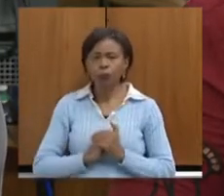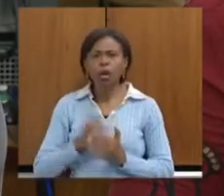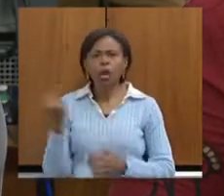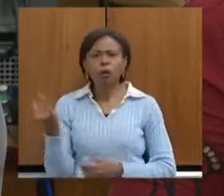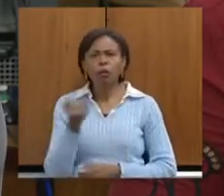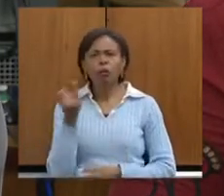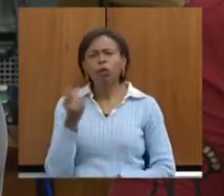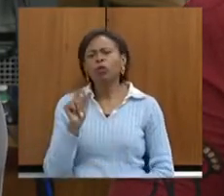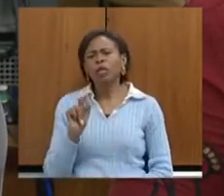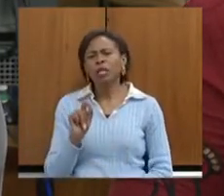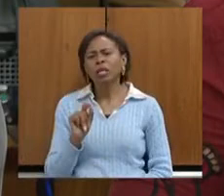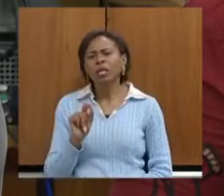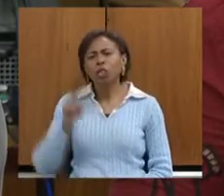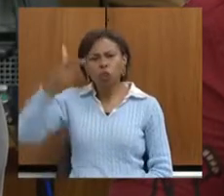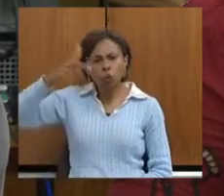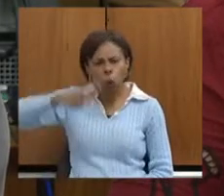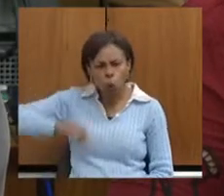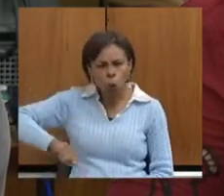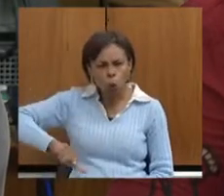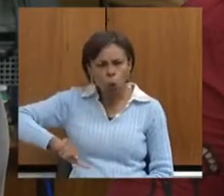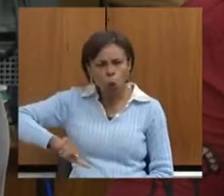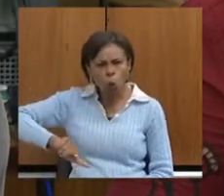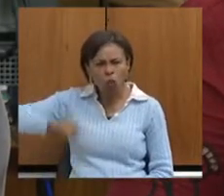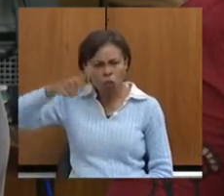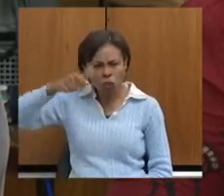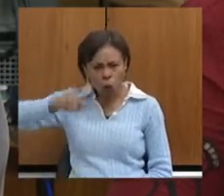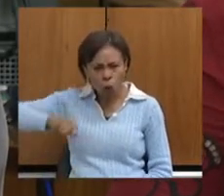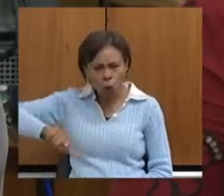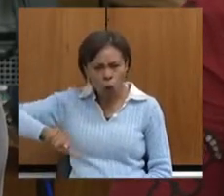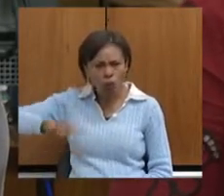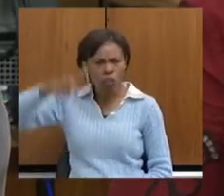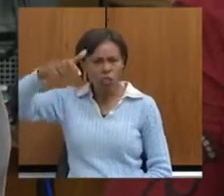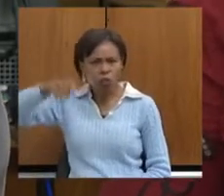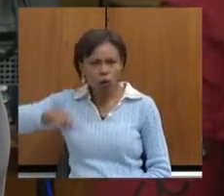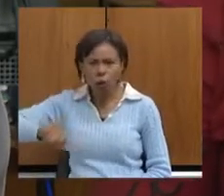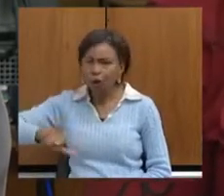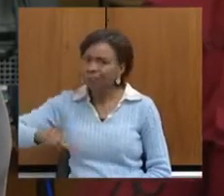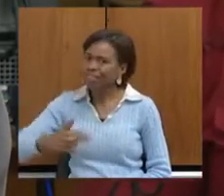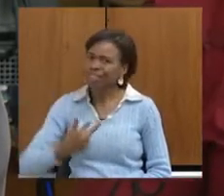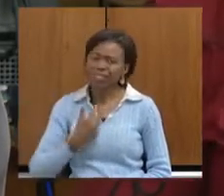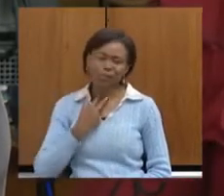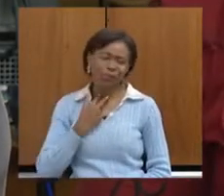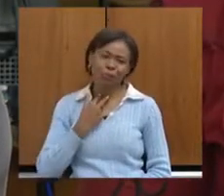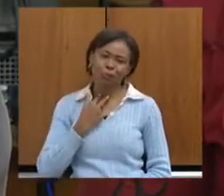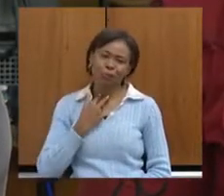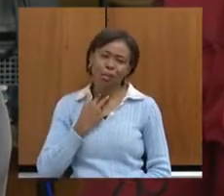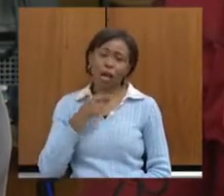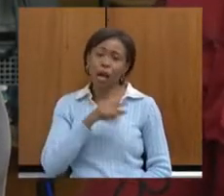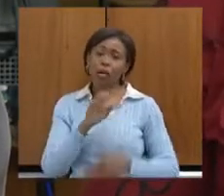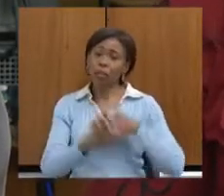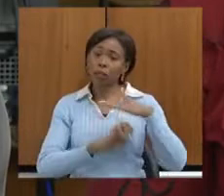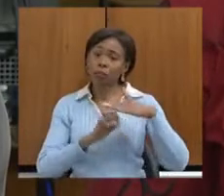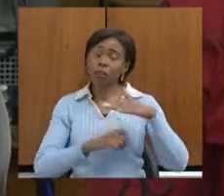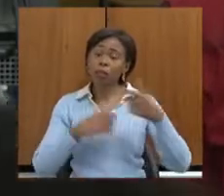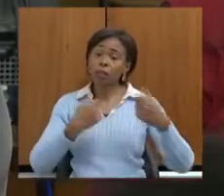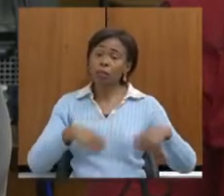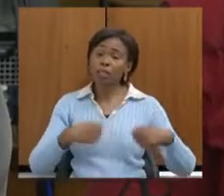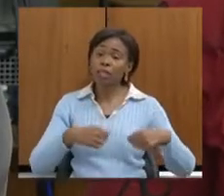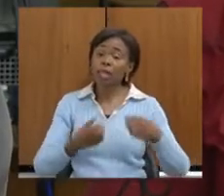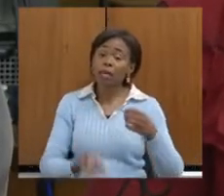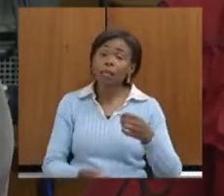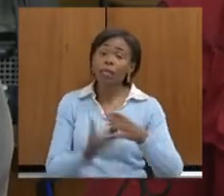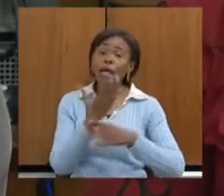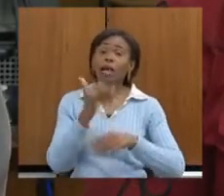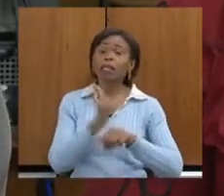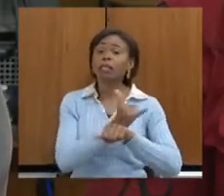Por exemplo no caso de crime uma coisa que é muito importante é a não repetição né O que que essa questão da